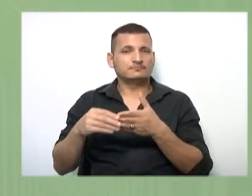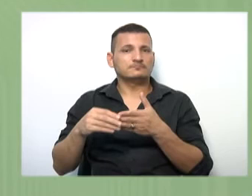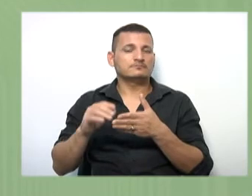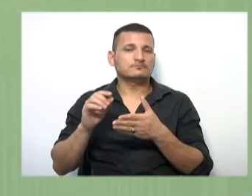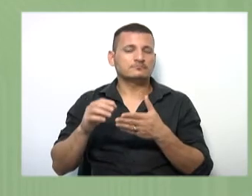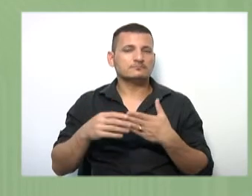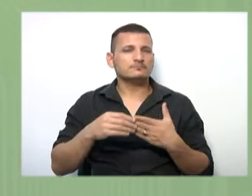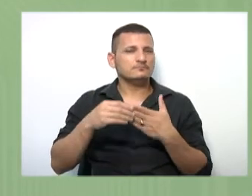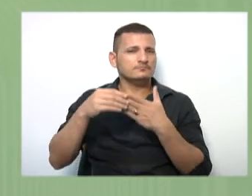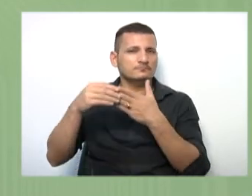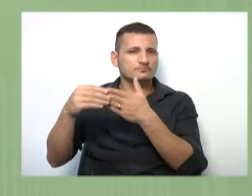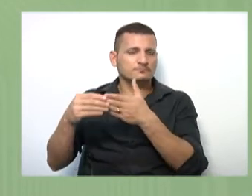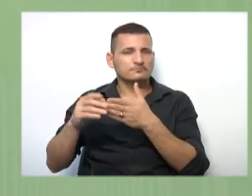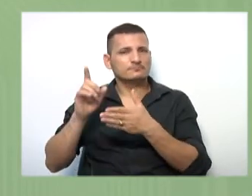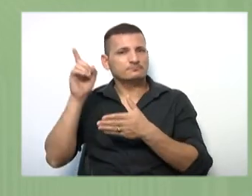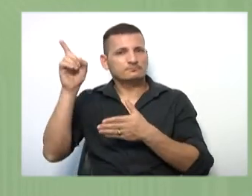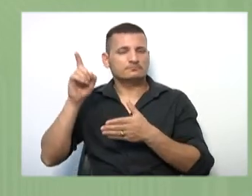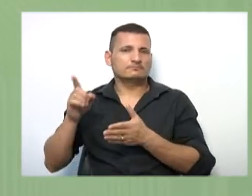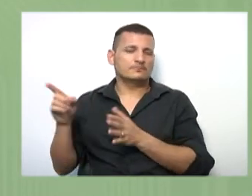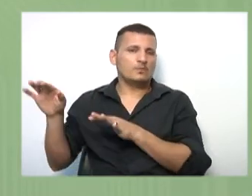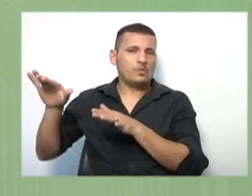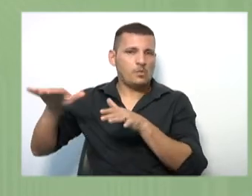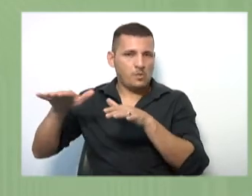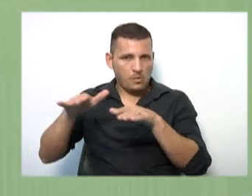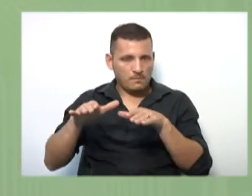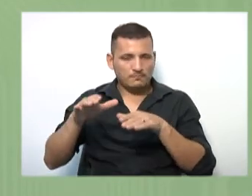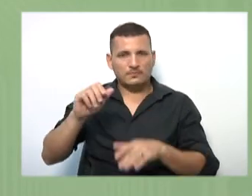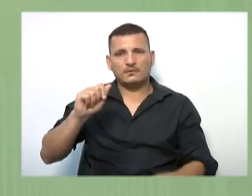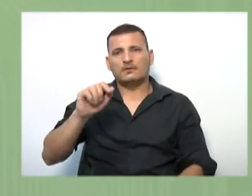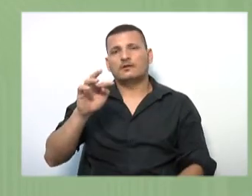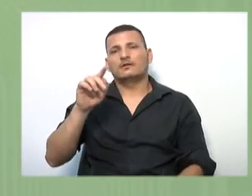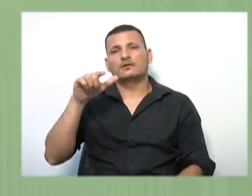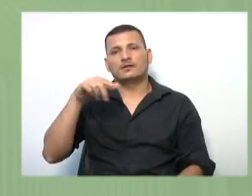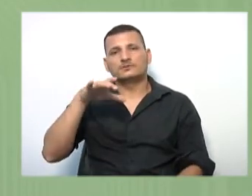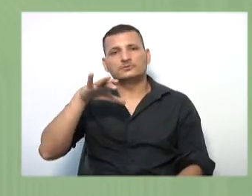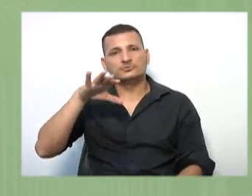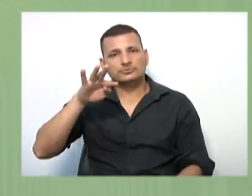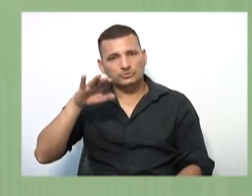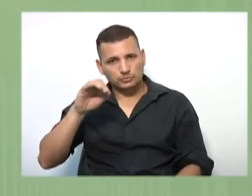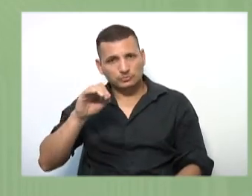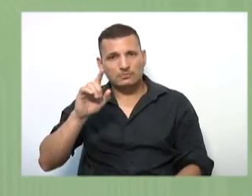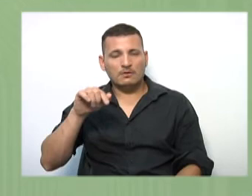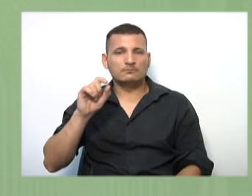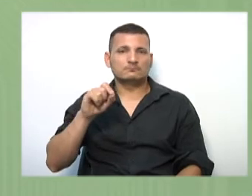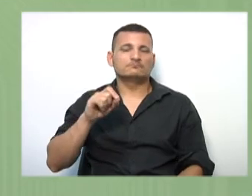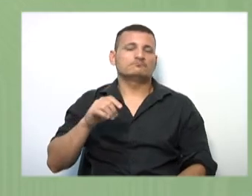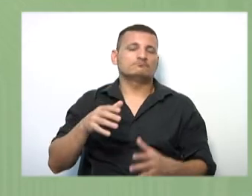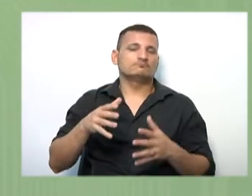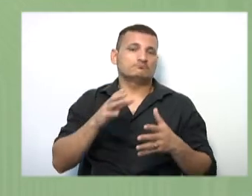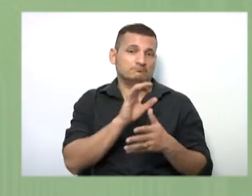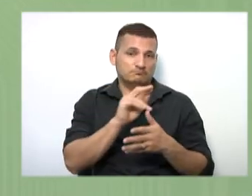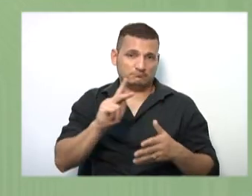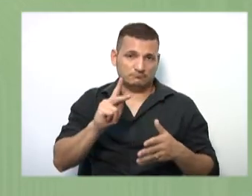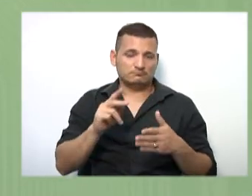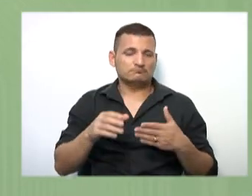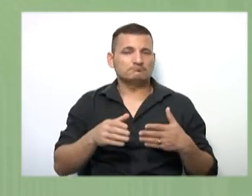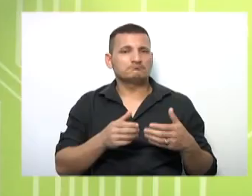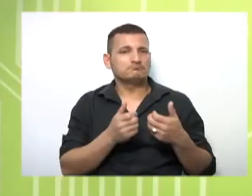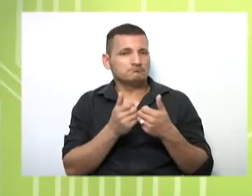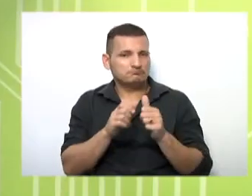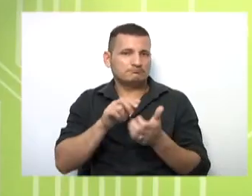os portos no Oceano Atlântico, são transportados por cooperativas de transporte.